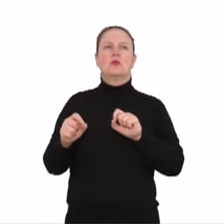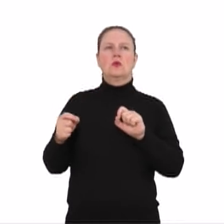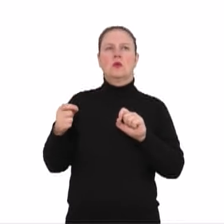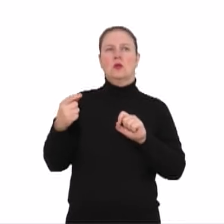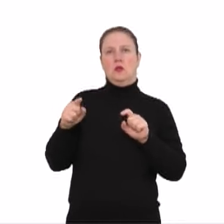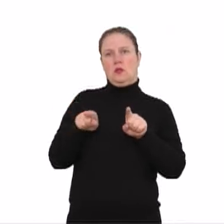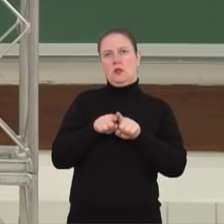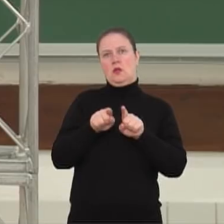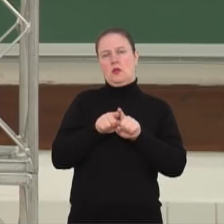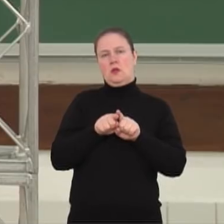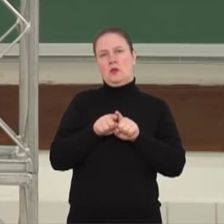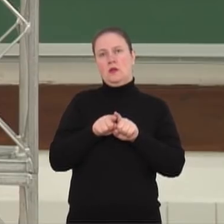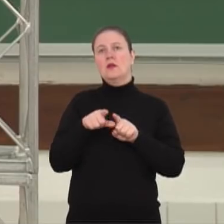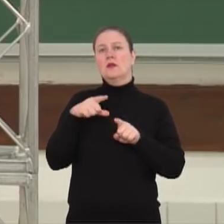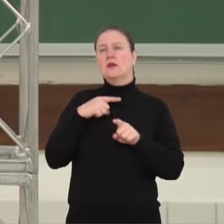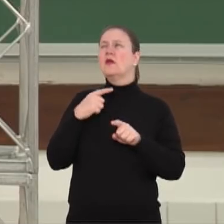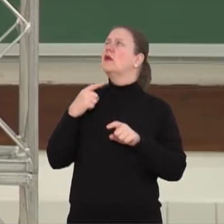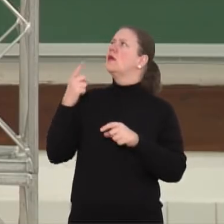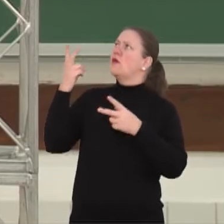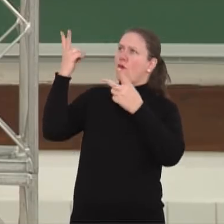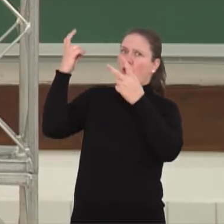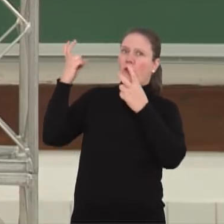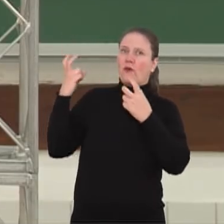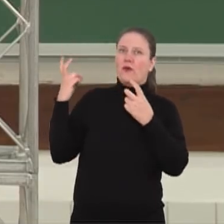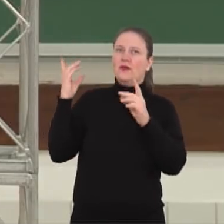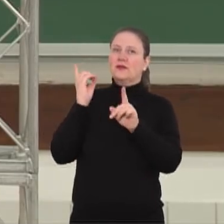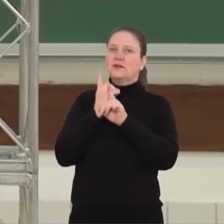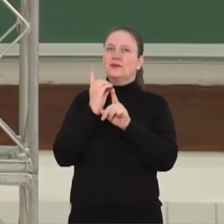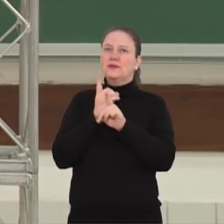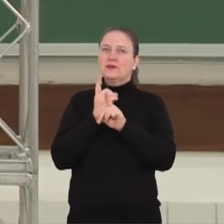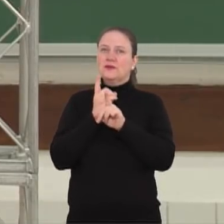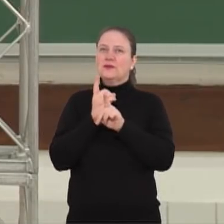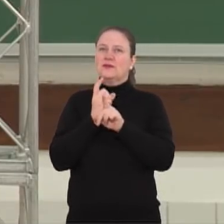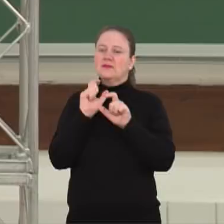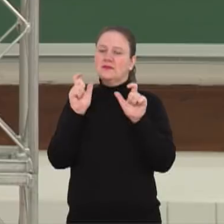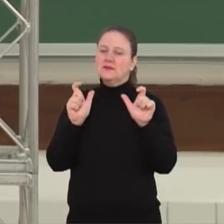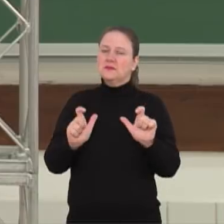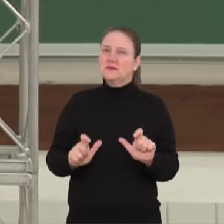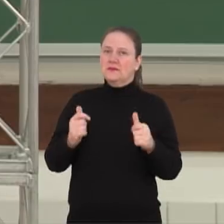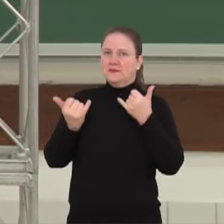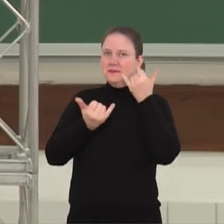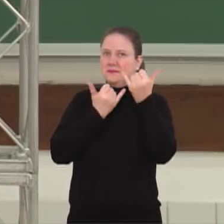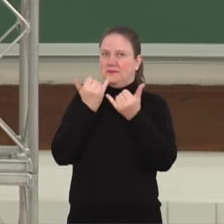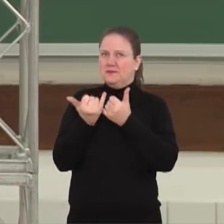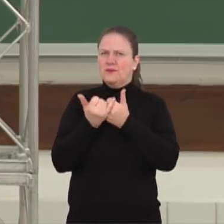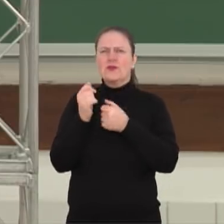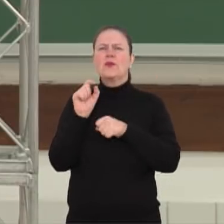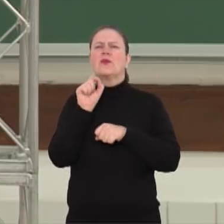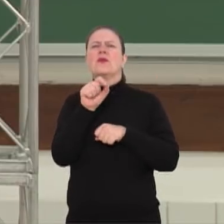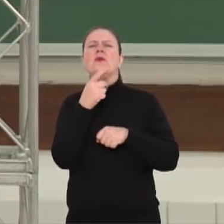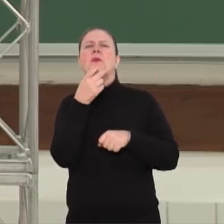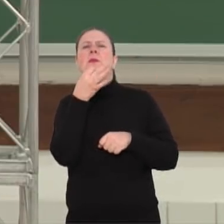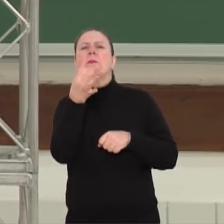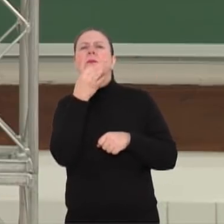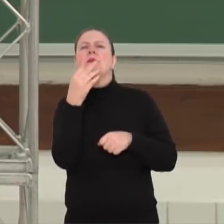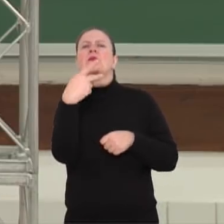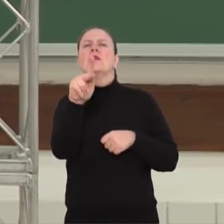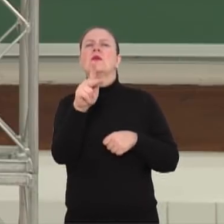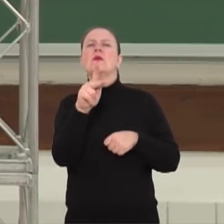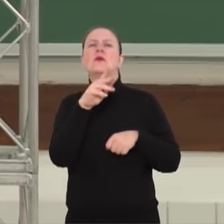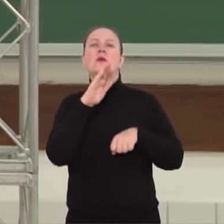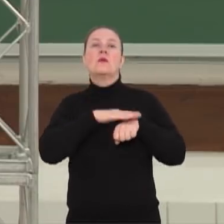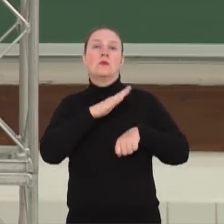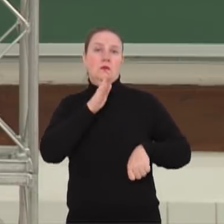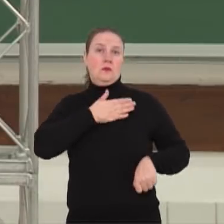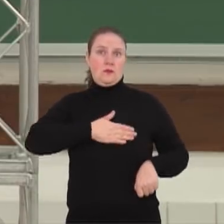Então, esses são alguns brinquedos que encontramos no parque de diversões. E qual é o seu favorito? Qual que você gosta mais?